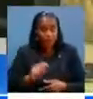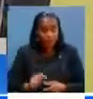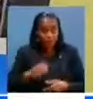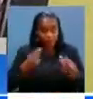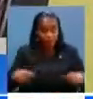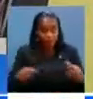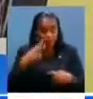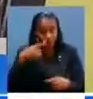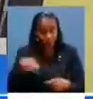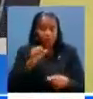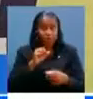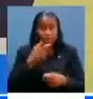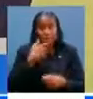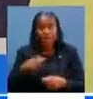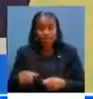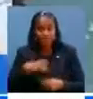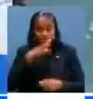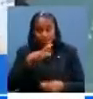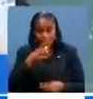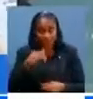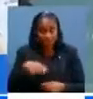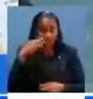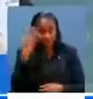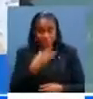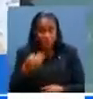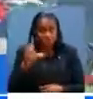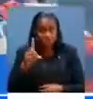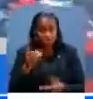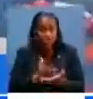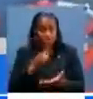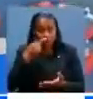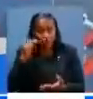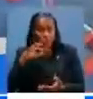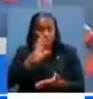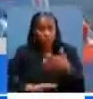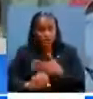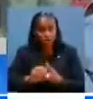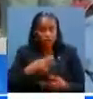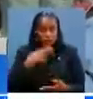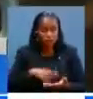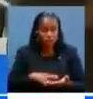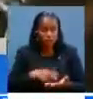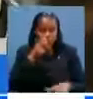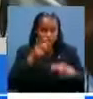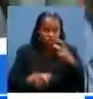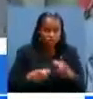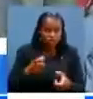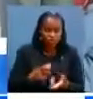pela mensagem deixada por esta aluna do 6º ano aos pais e aos coleguinhas. Vem proteger pessoas,